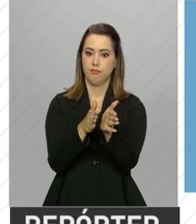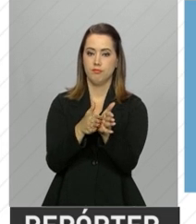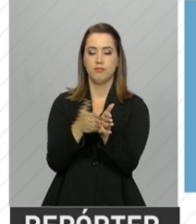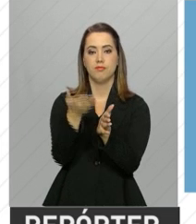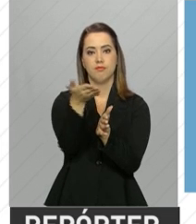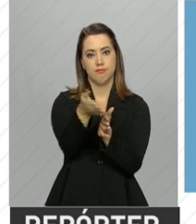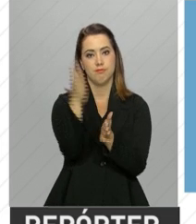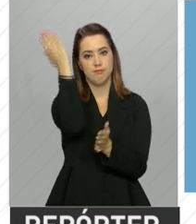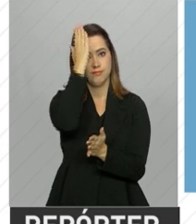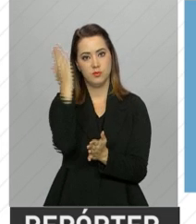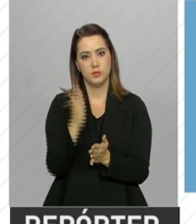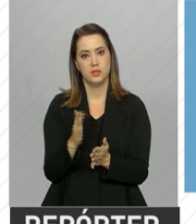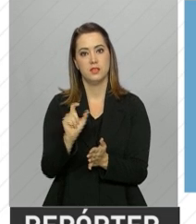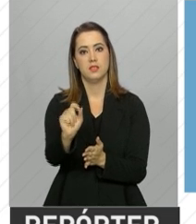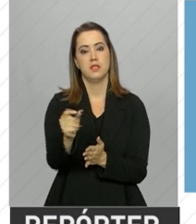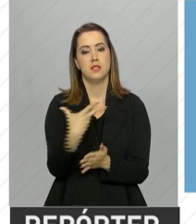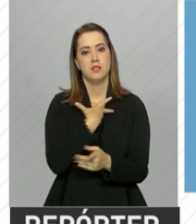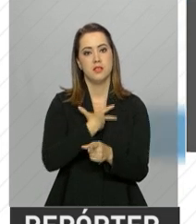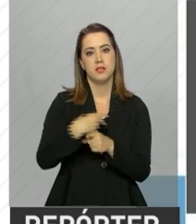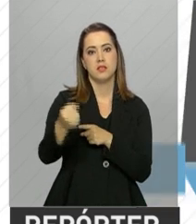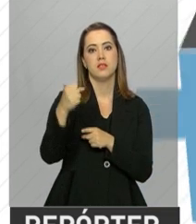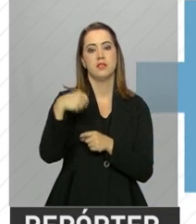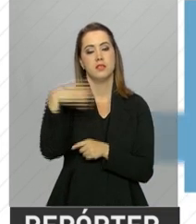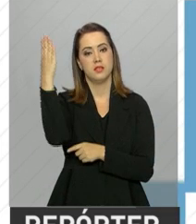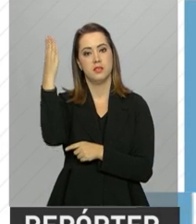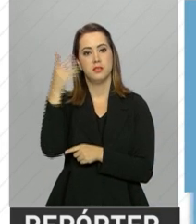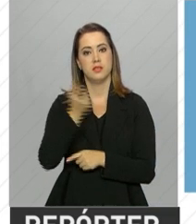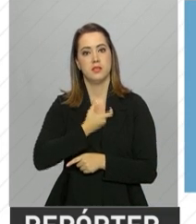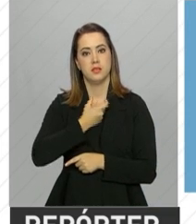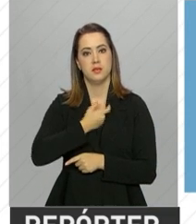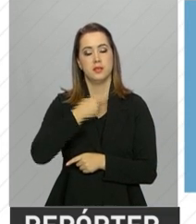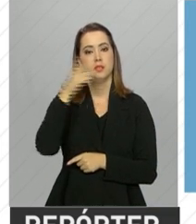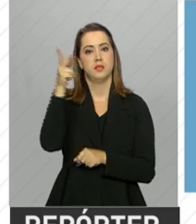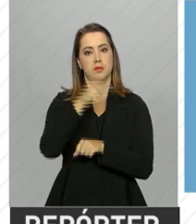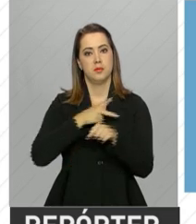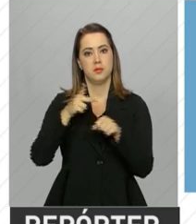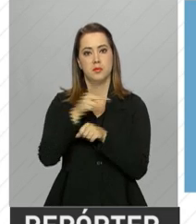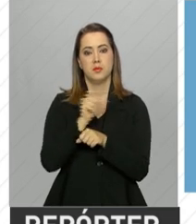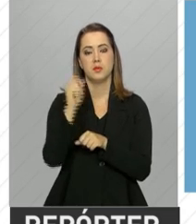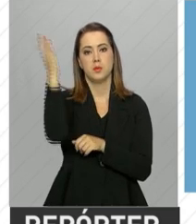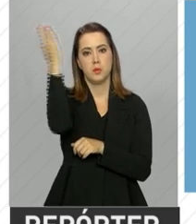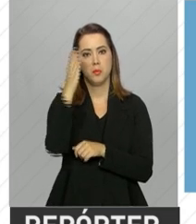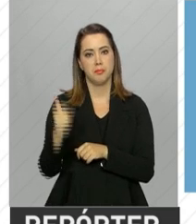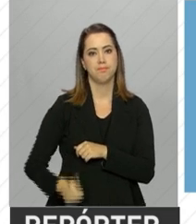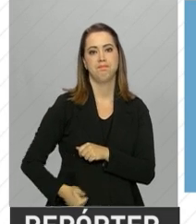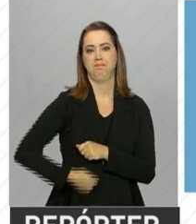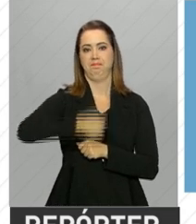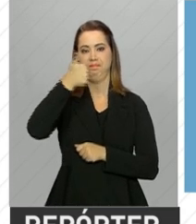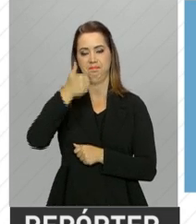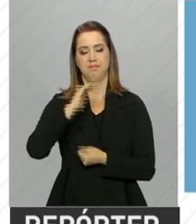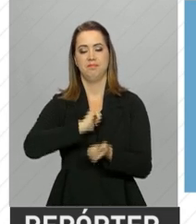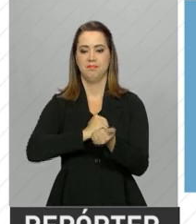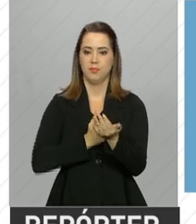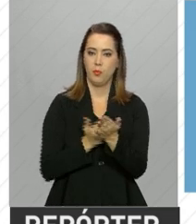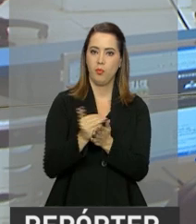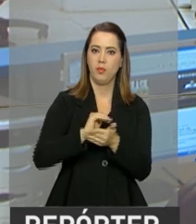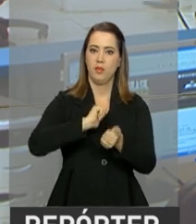os brasileiros que ganharam as medalhas para o país. Segundo ele, o Brasil começou bem os Jogos